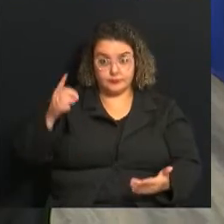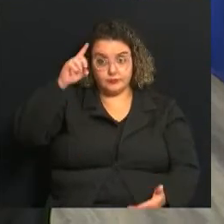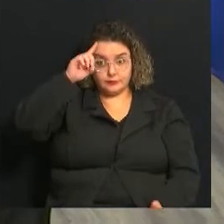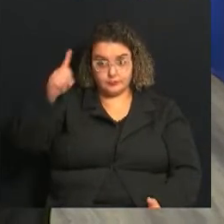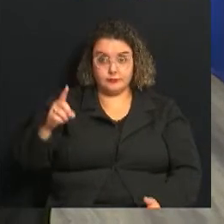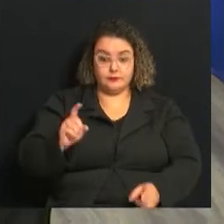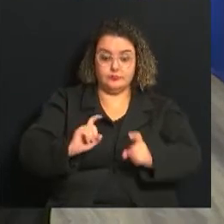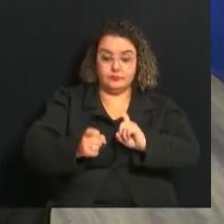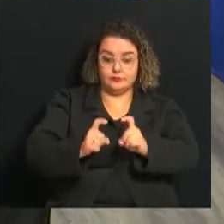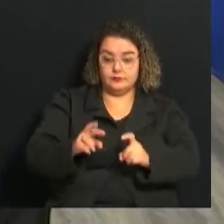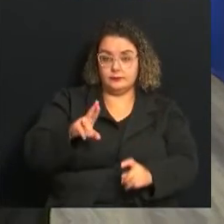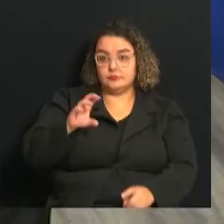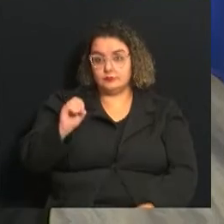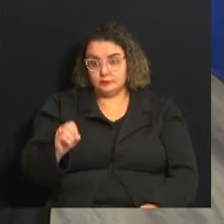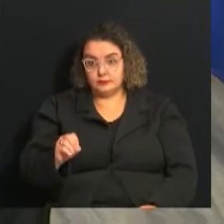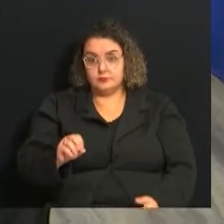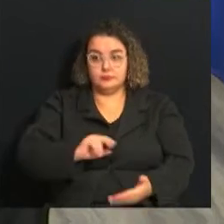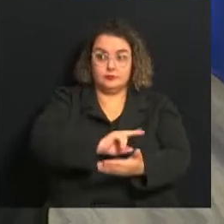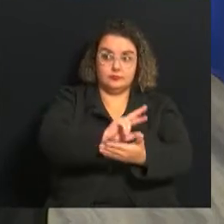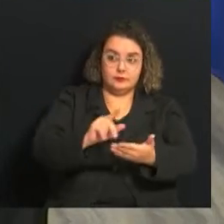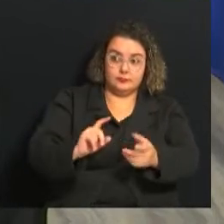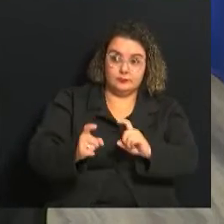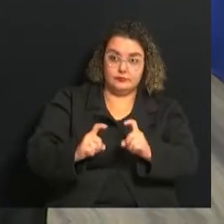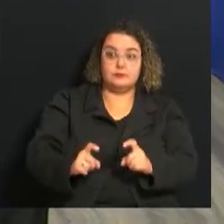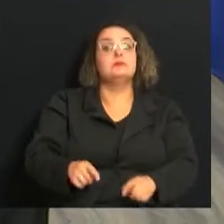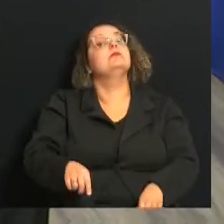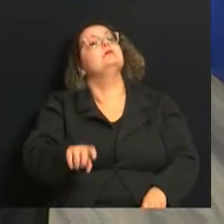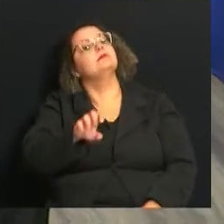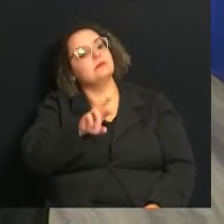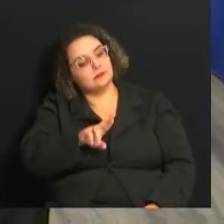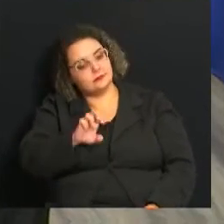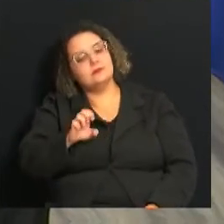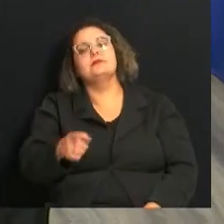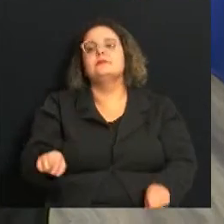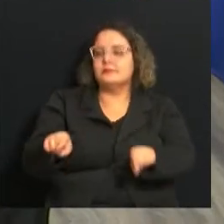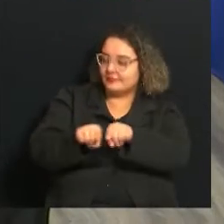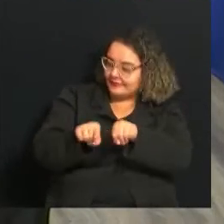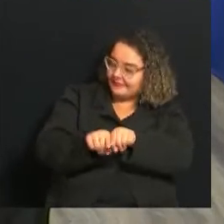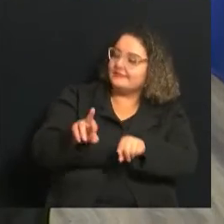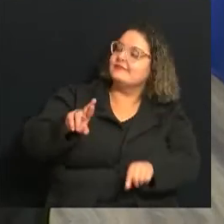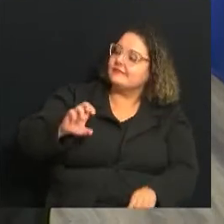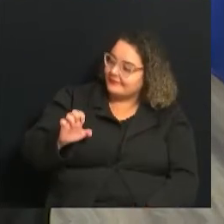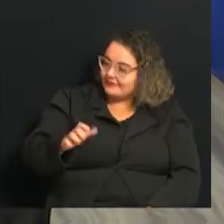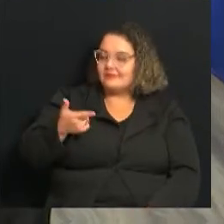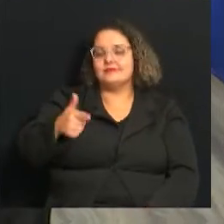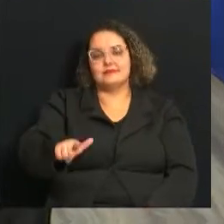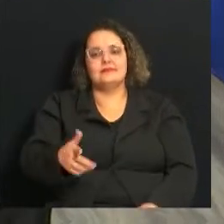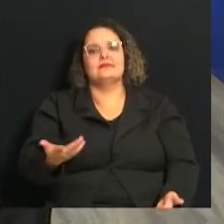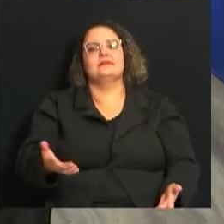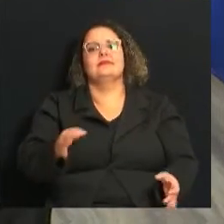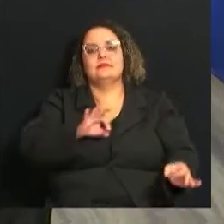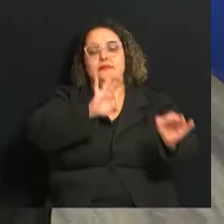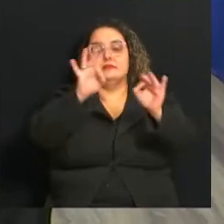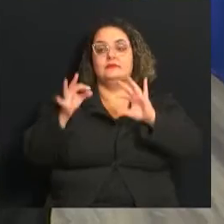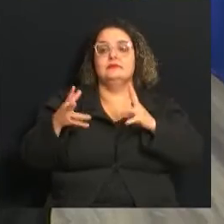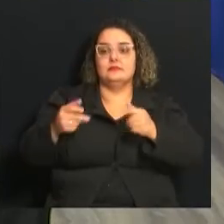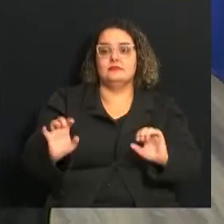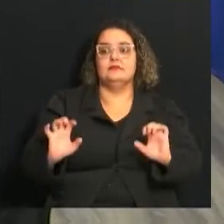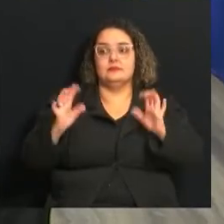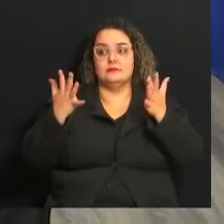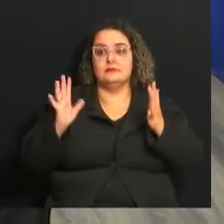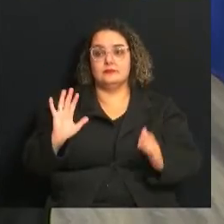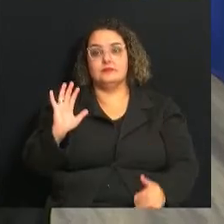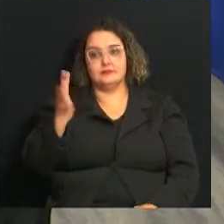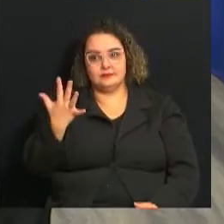reunião ordinária, de muitas reuniões. E extraordinárias. Extraordinárias também, a gente segue acompanhando aqui todos os eventos que acontecem